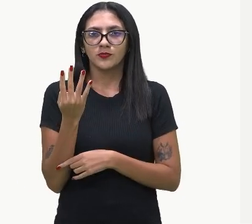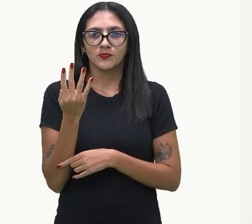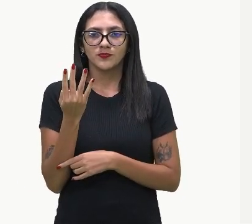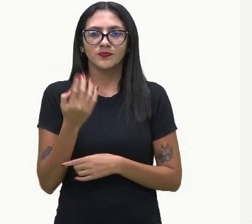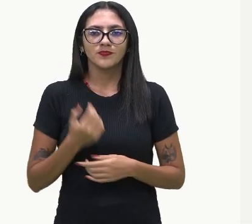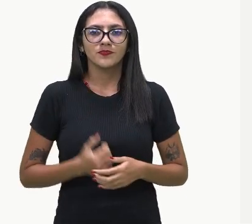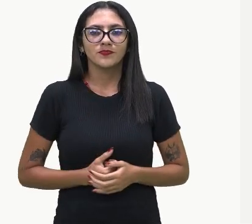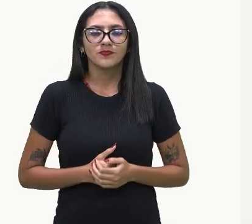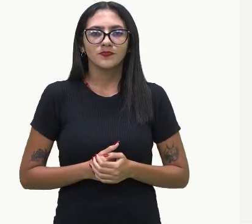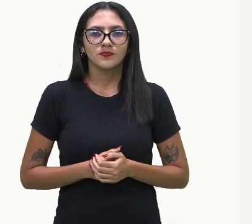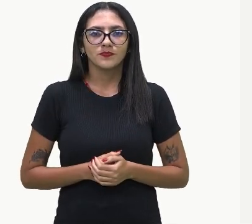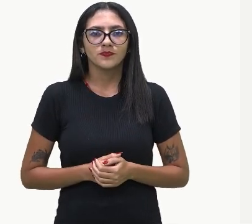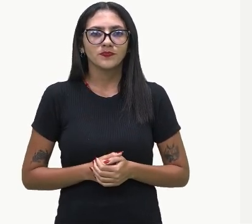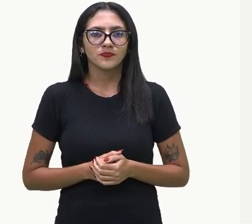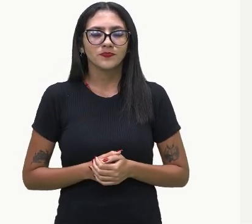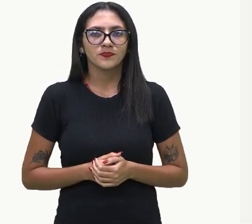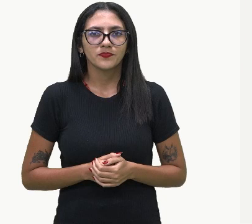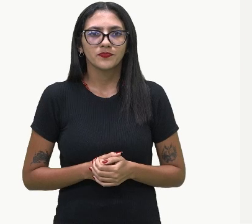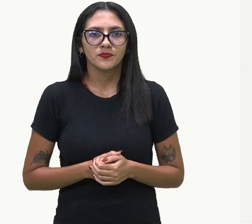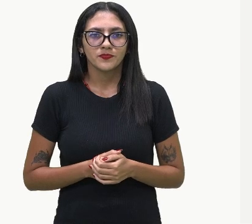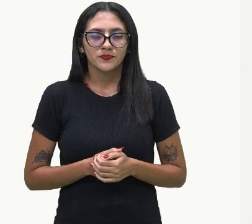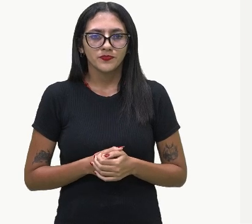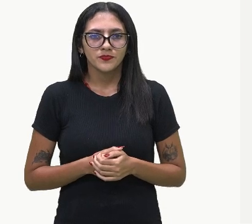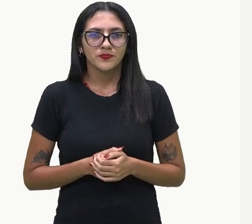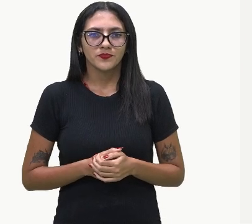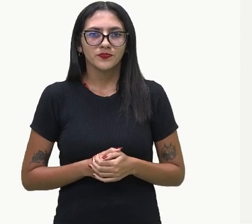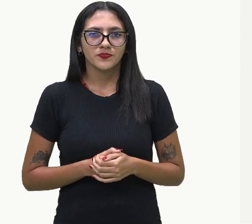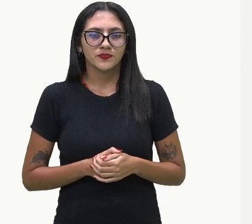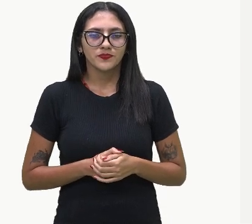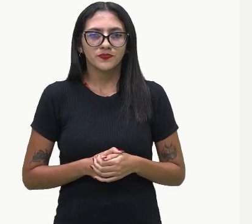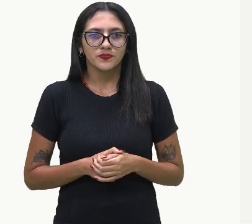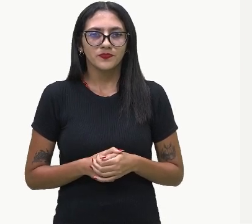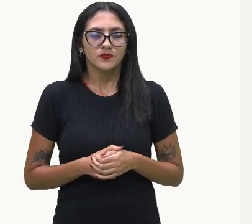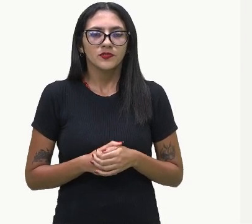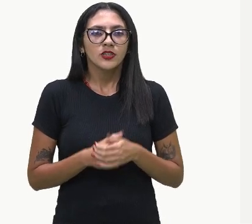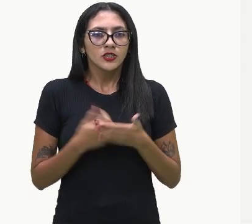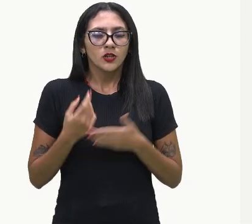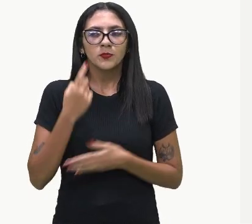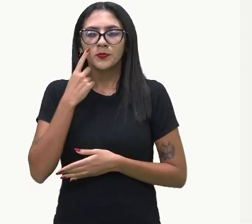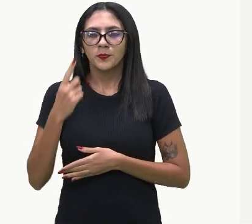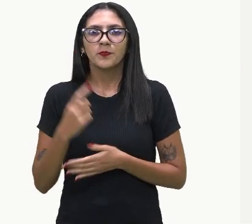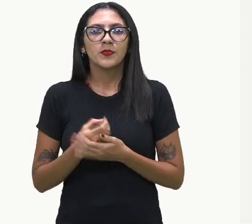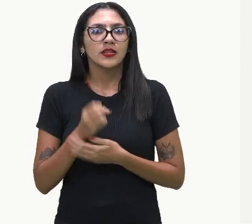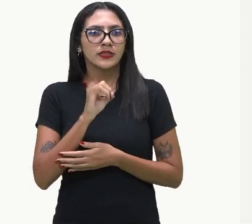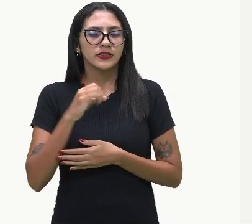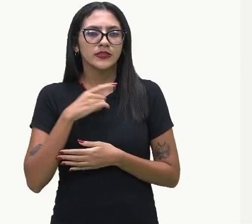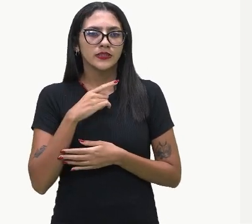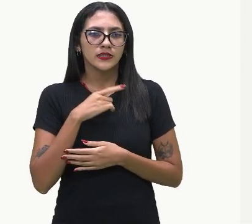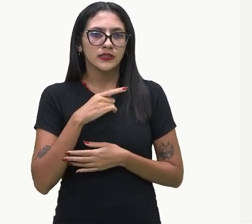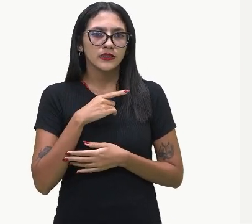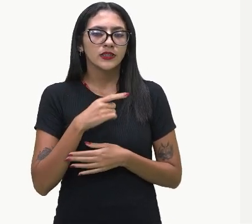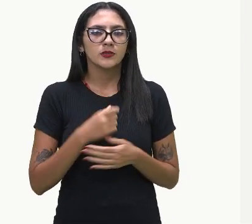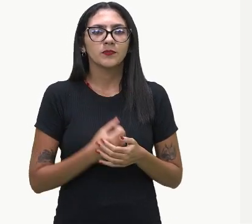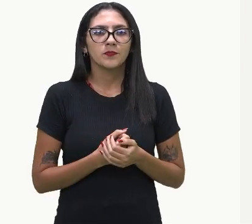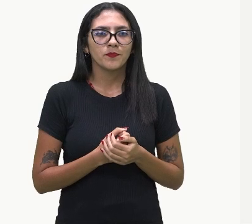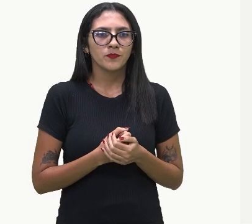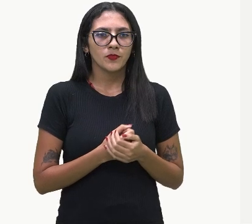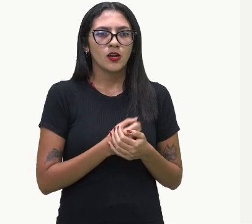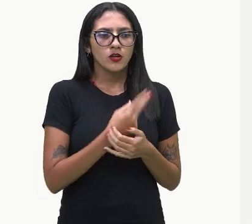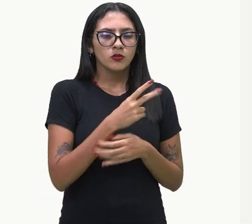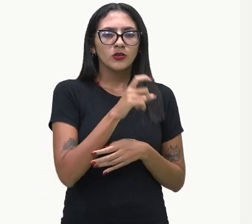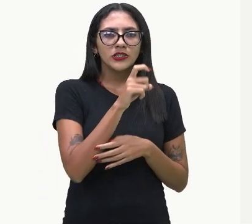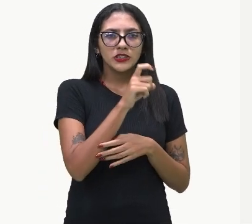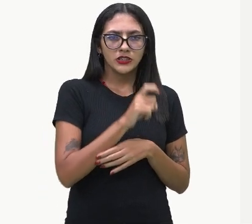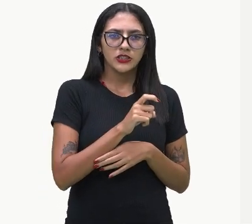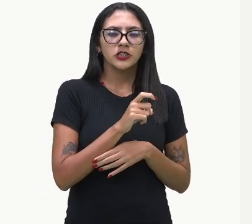bem? Então, ó, aqui, sempre que a gente tem um termo multiplicando um parêntese, que